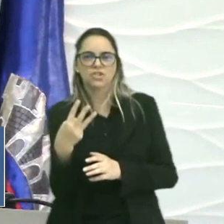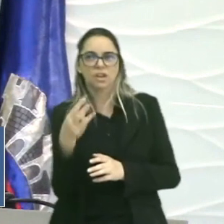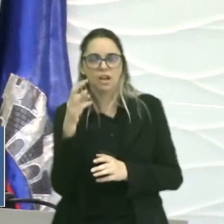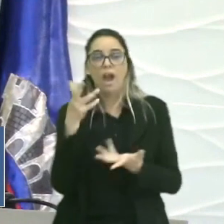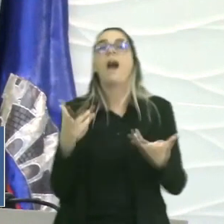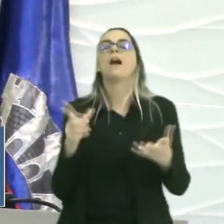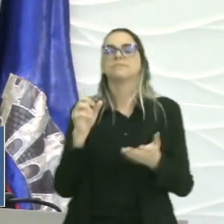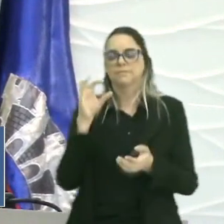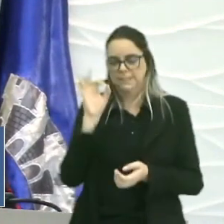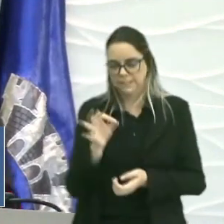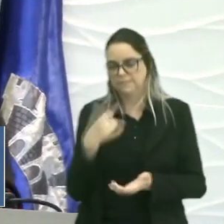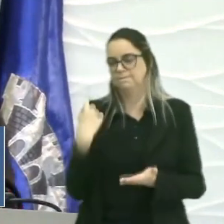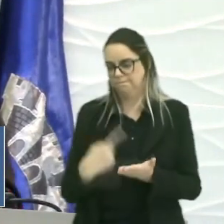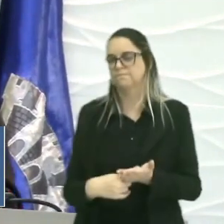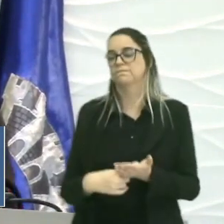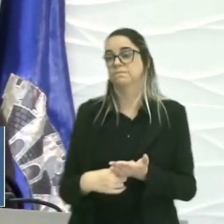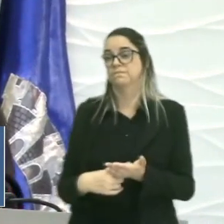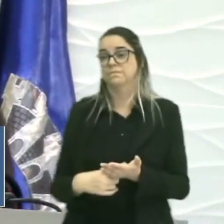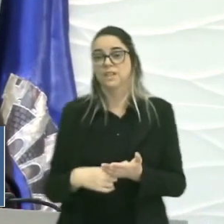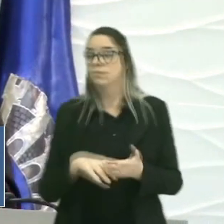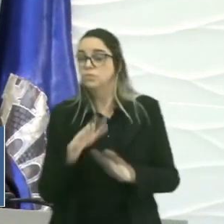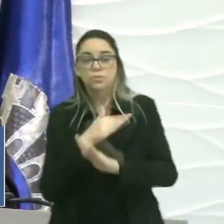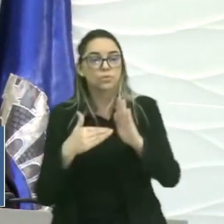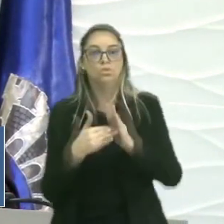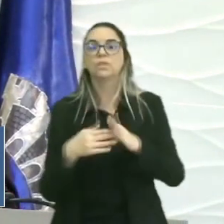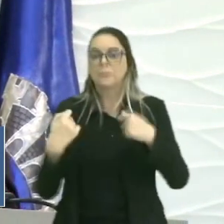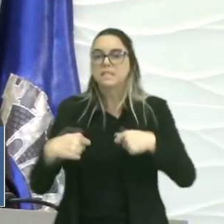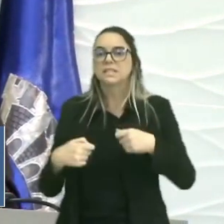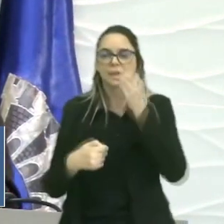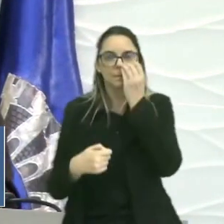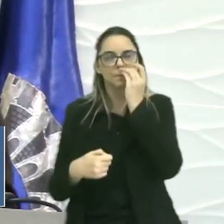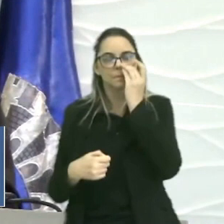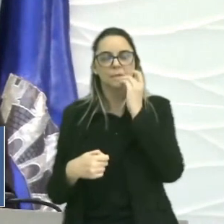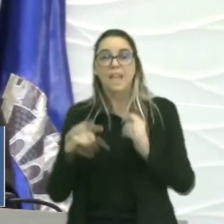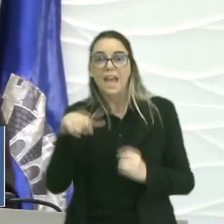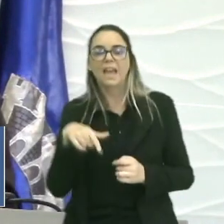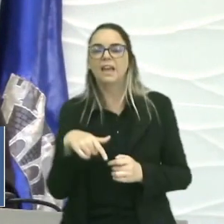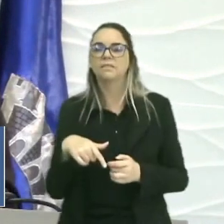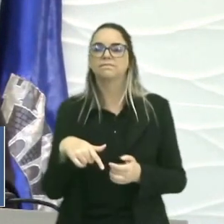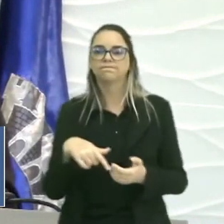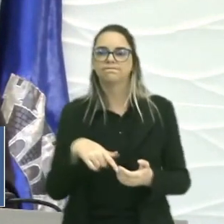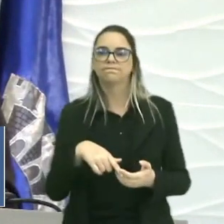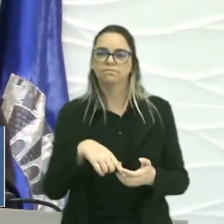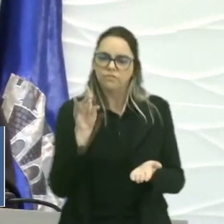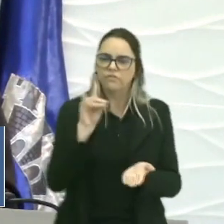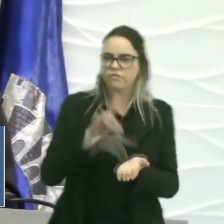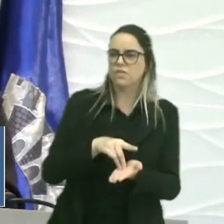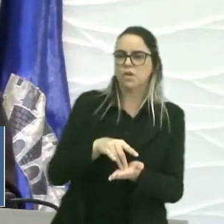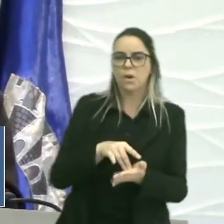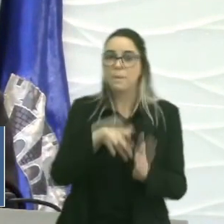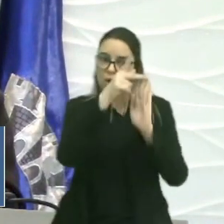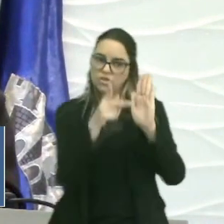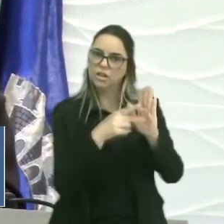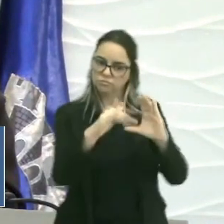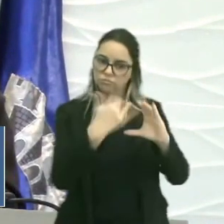os procedimentos necessários serão efetivados e enviados para esta casa um projeto para que